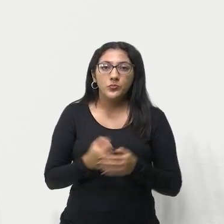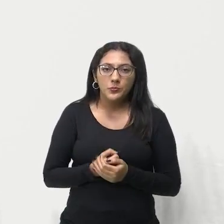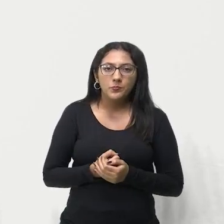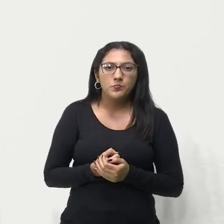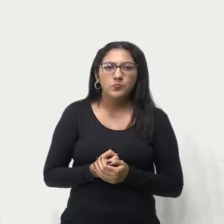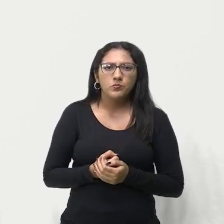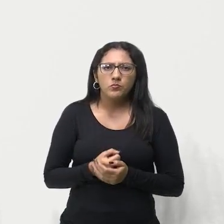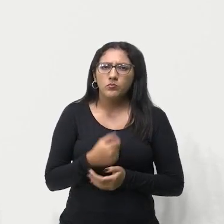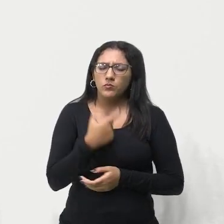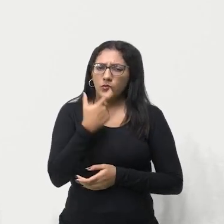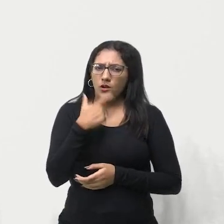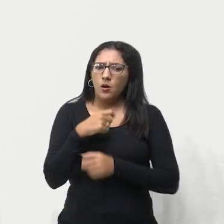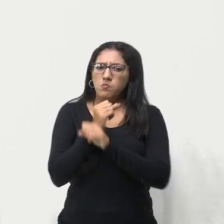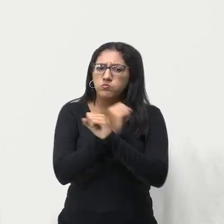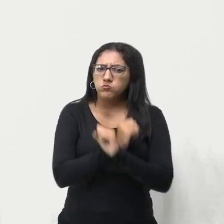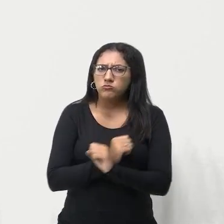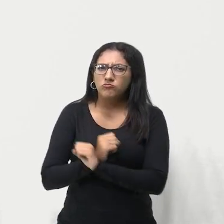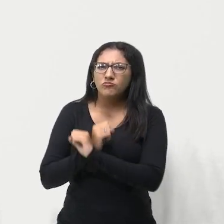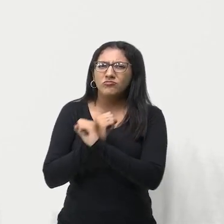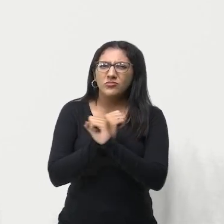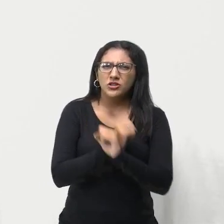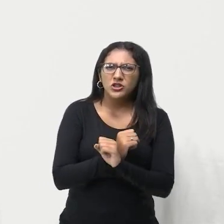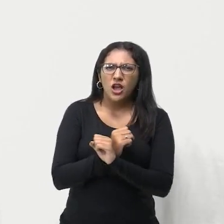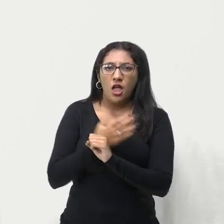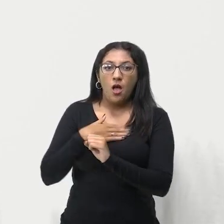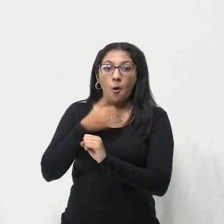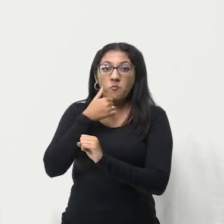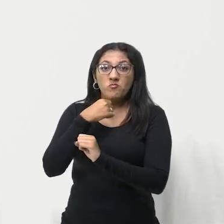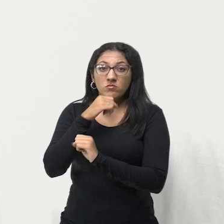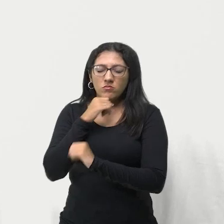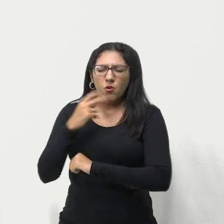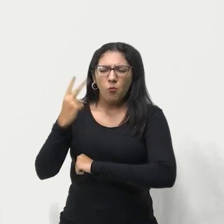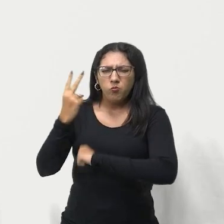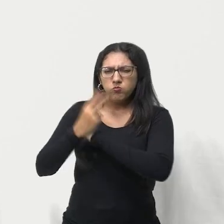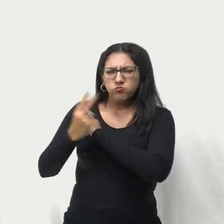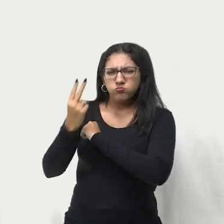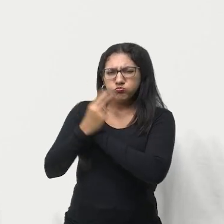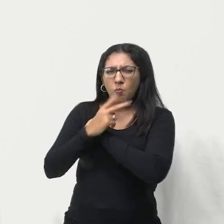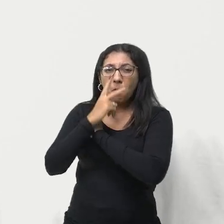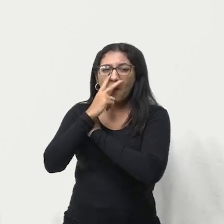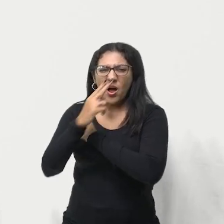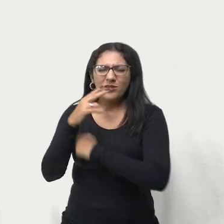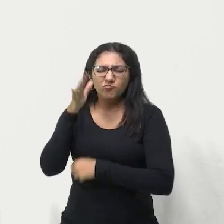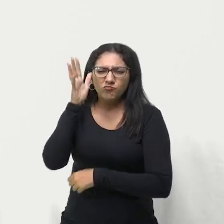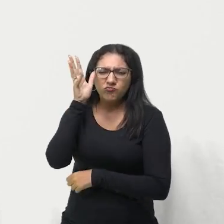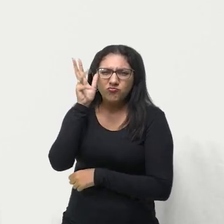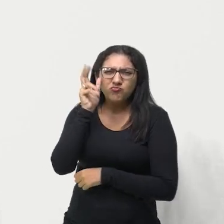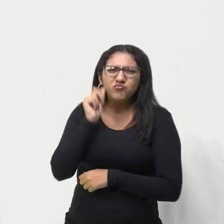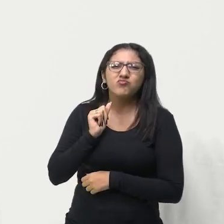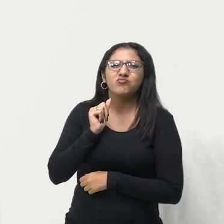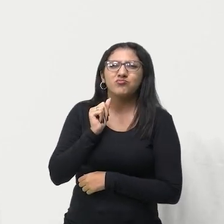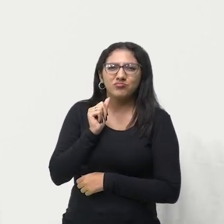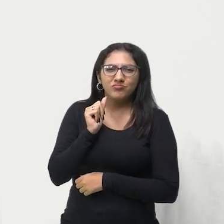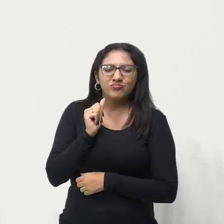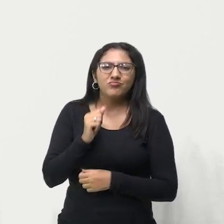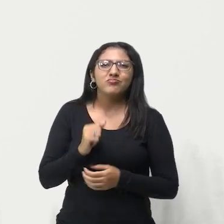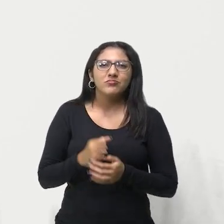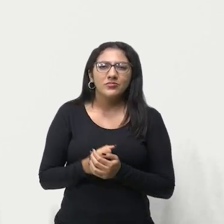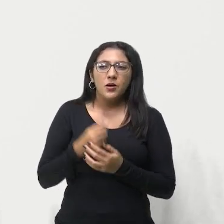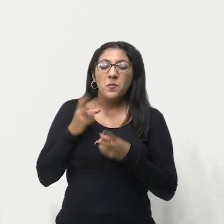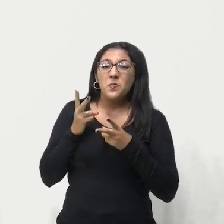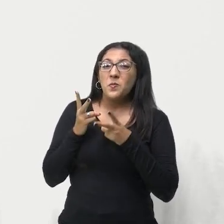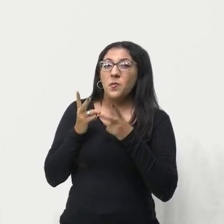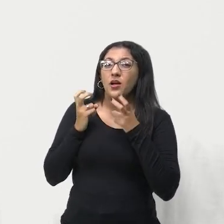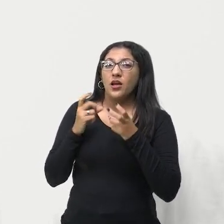me proteger, minha mãe age feito uma leoa. Então, aqui eu estou observando que